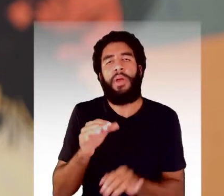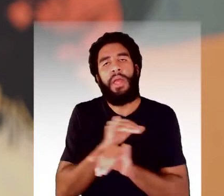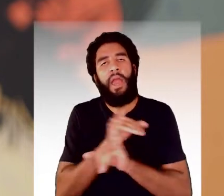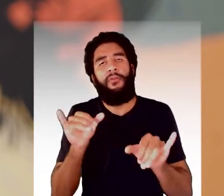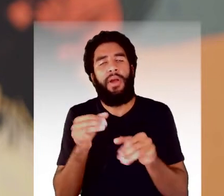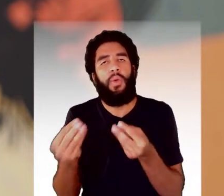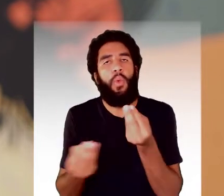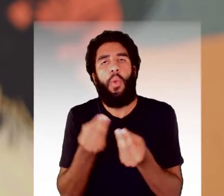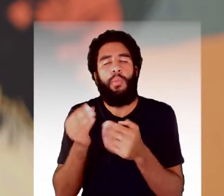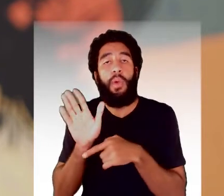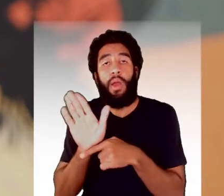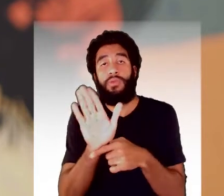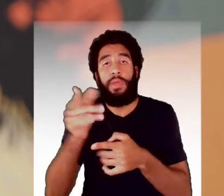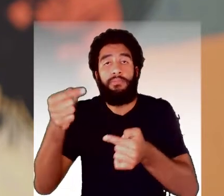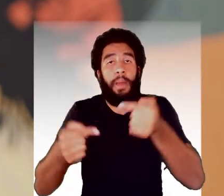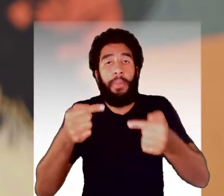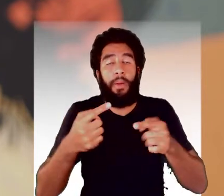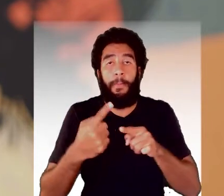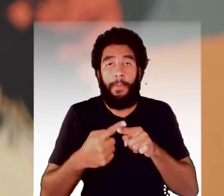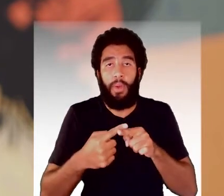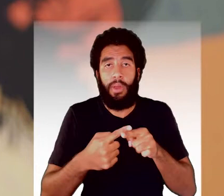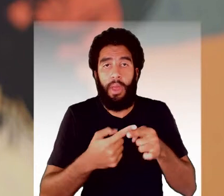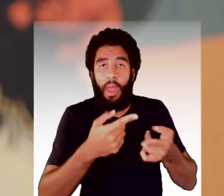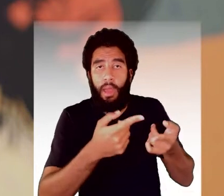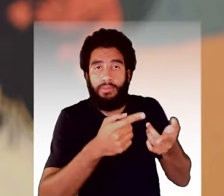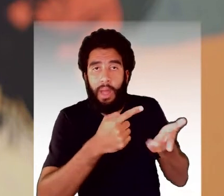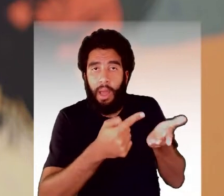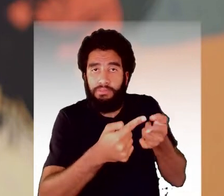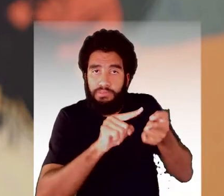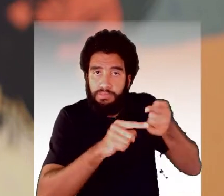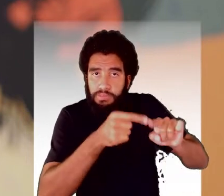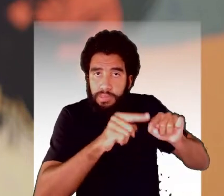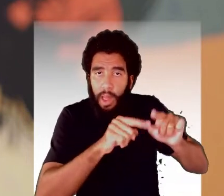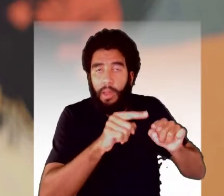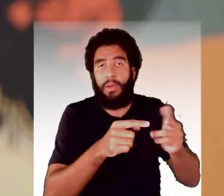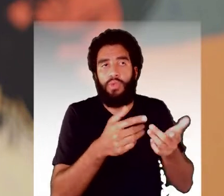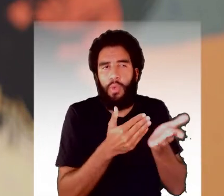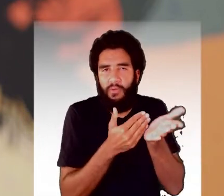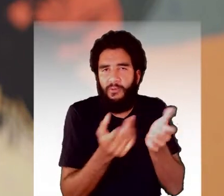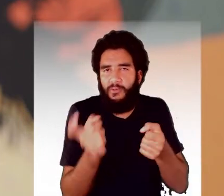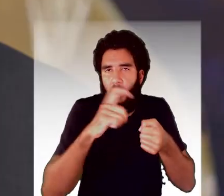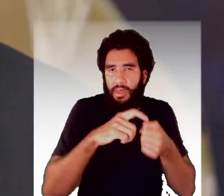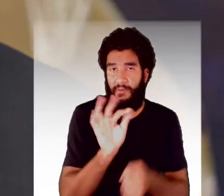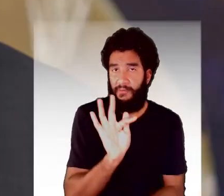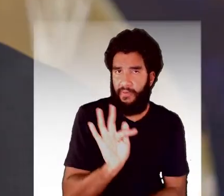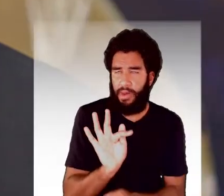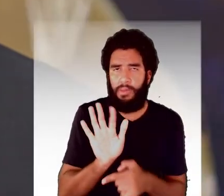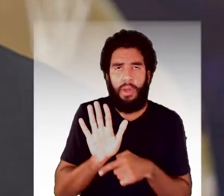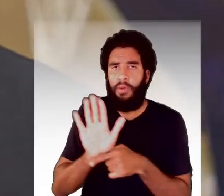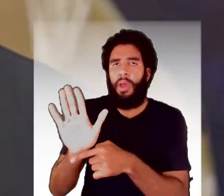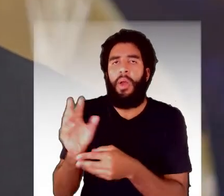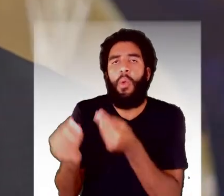esse debate, porque as negociações estão previstas aí voltarem a partir de fevereiro. O que mais o senhor pode contribuir? Esse é um